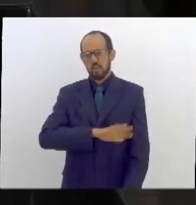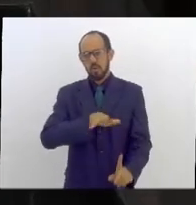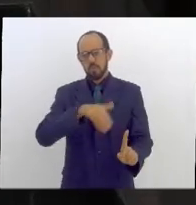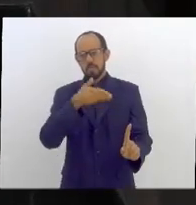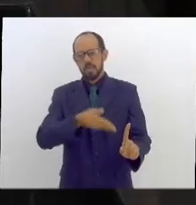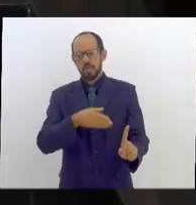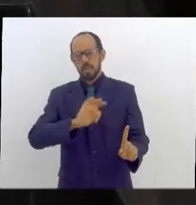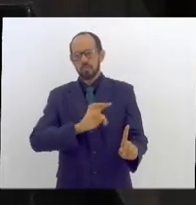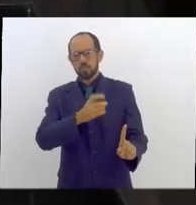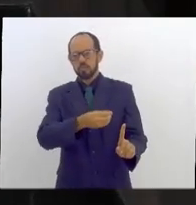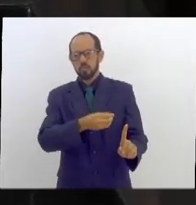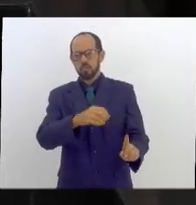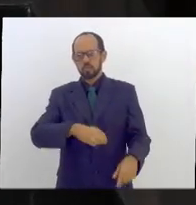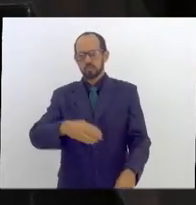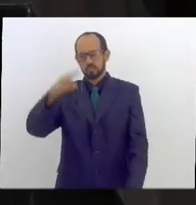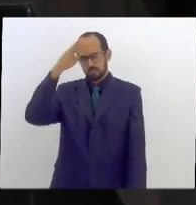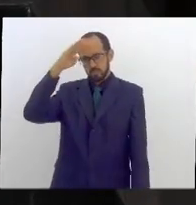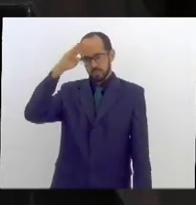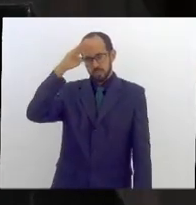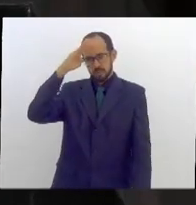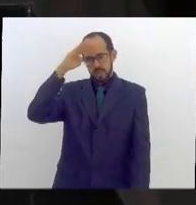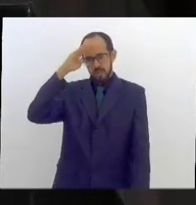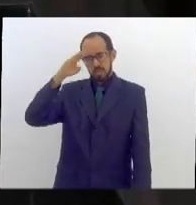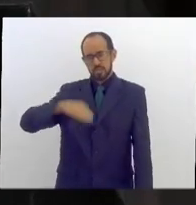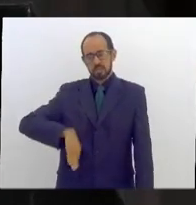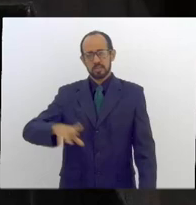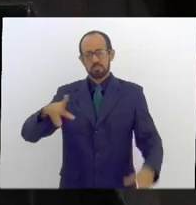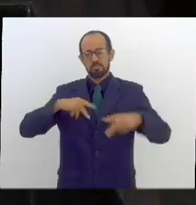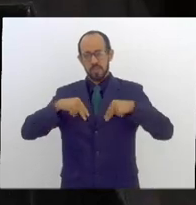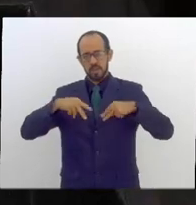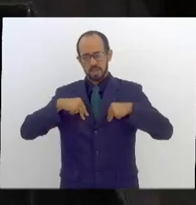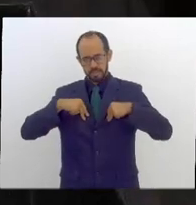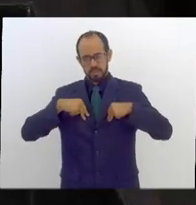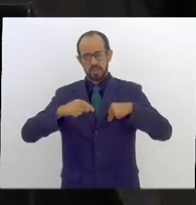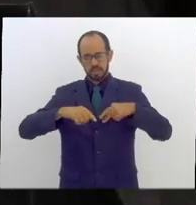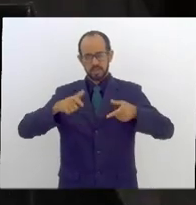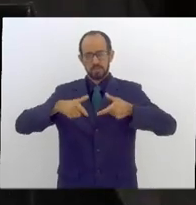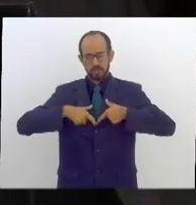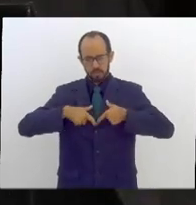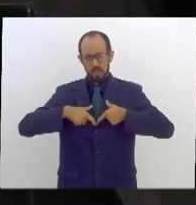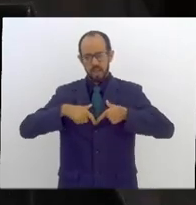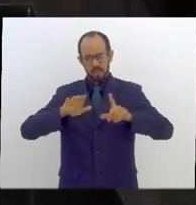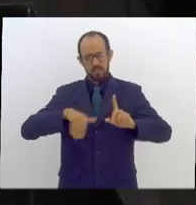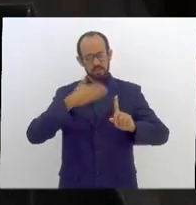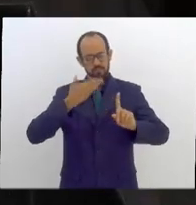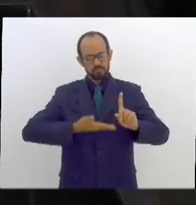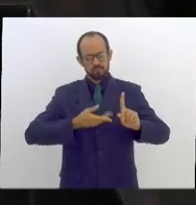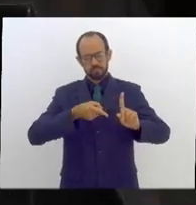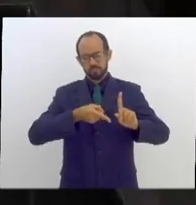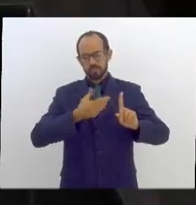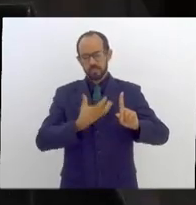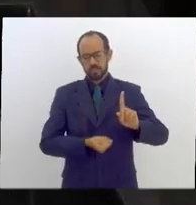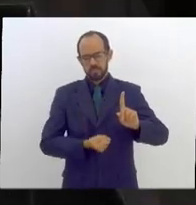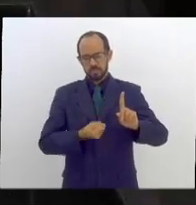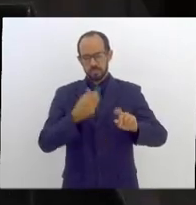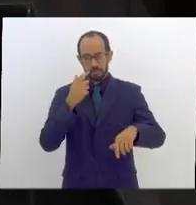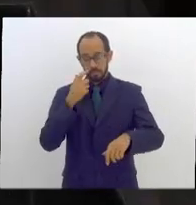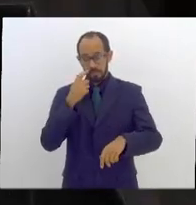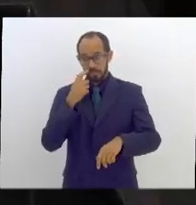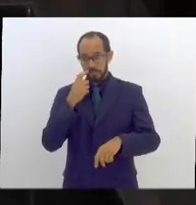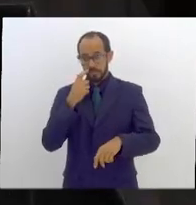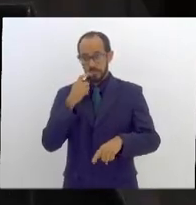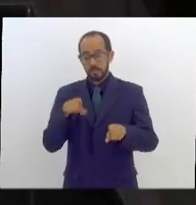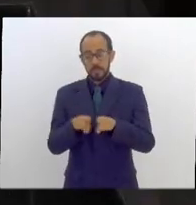esses militares que merecem e fazem jus a essa medalha e as moções que estarão recebendo. E eu gostaria também de